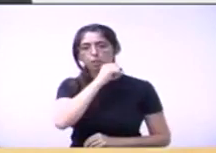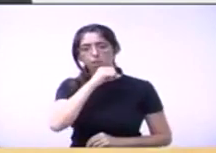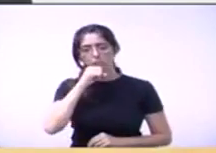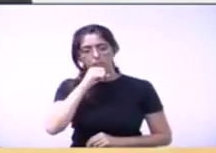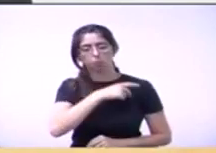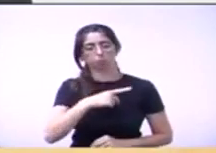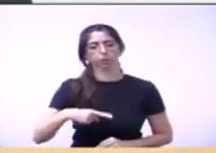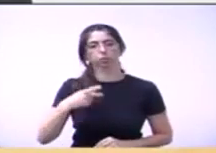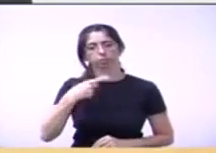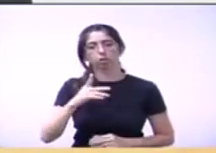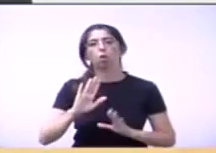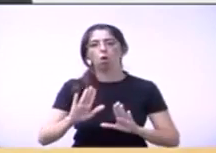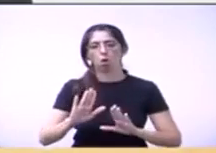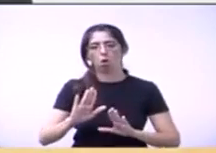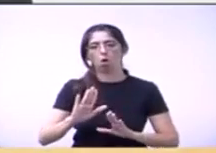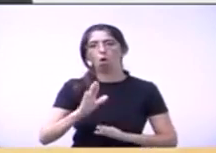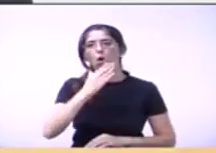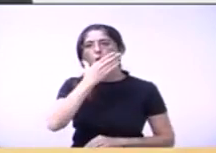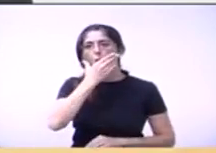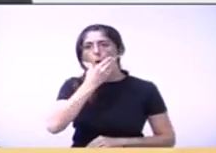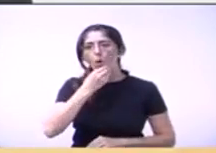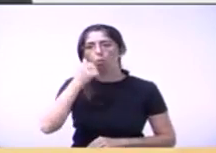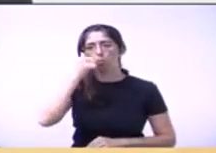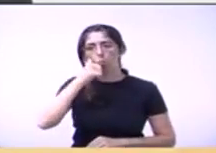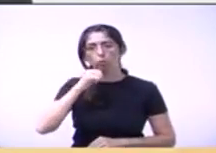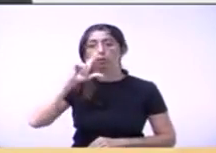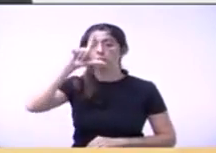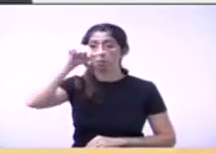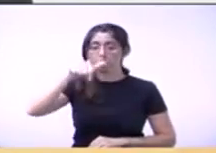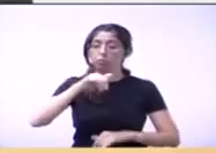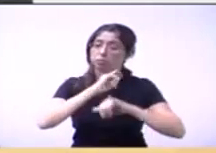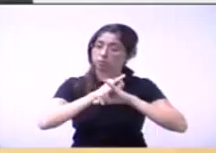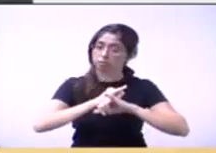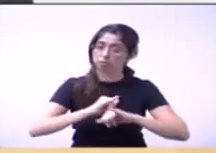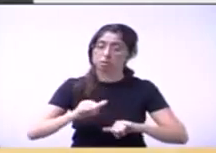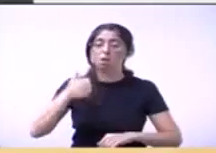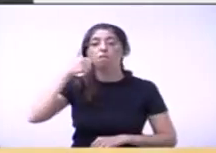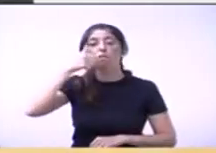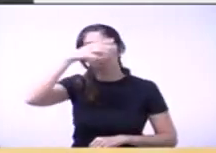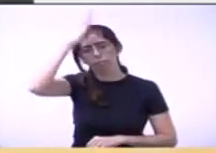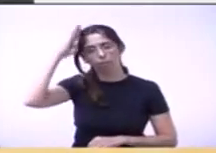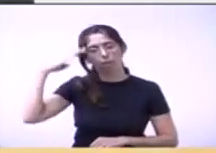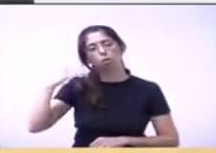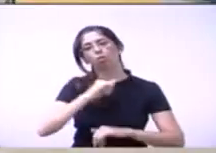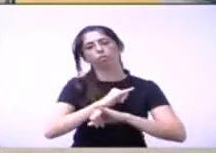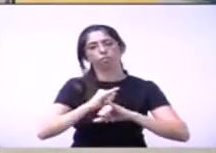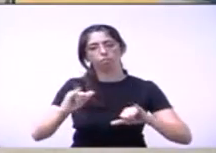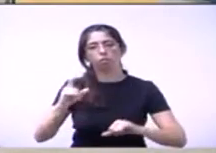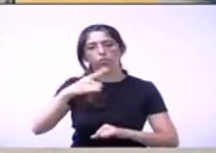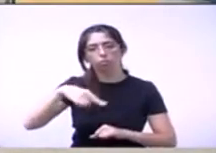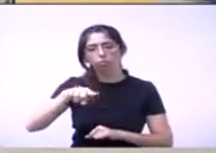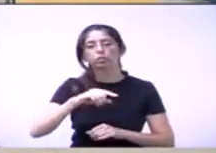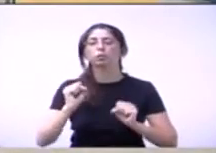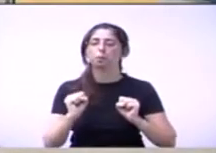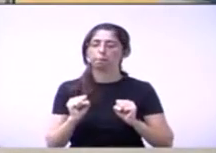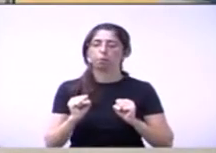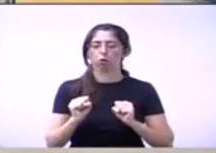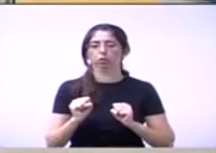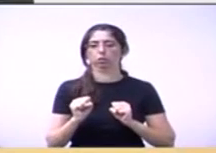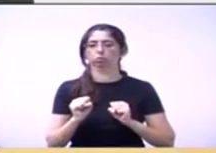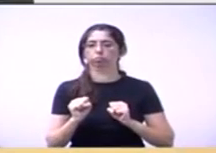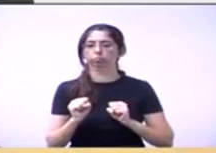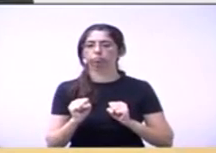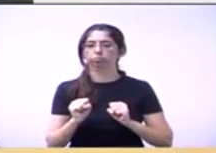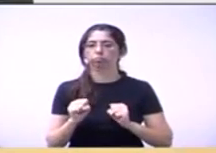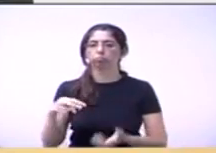vereadores terminar, os senhores podem se manifestar. Eu estou pedindo, por favor, atenção, a educação de